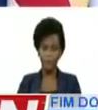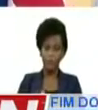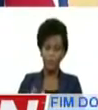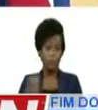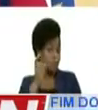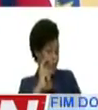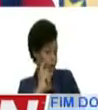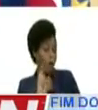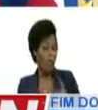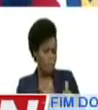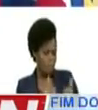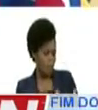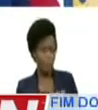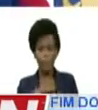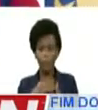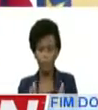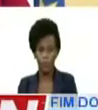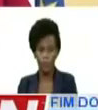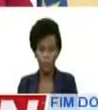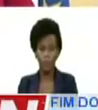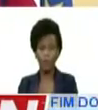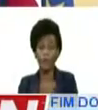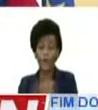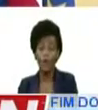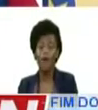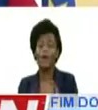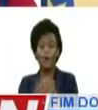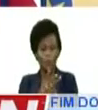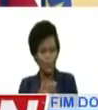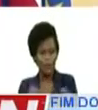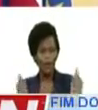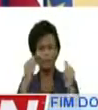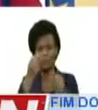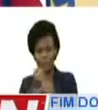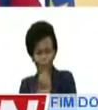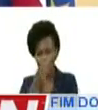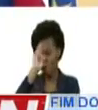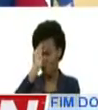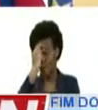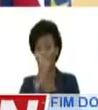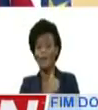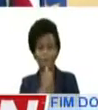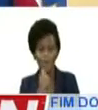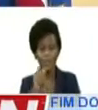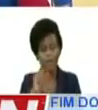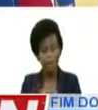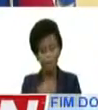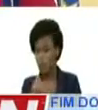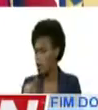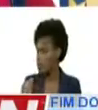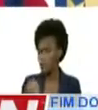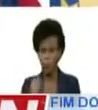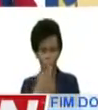Temos, pois, o dever de preservar o que é bom para todos, pois que é fruto do empenho e